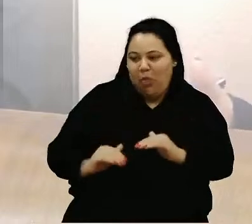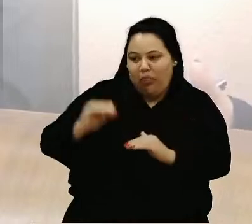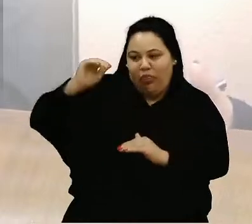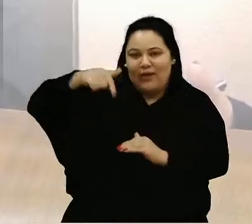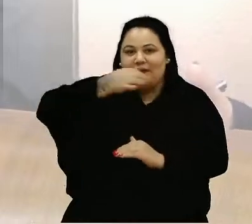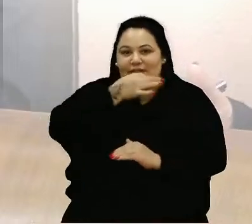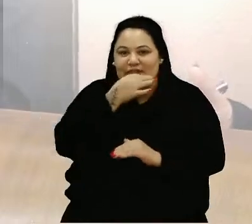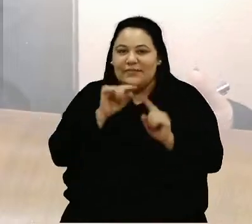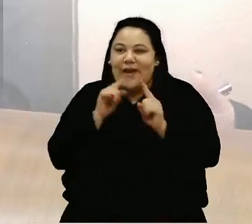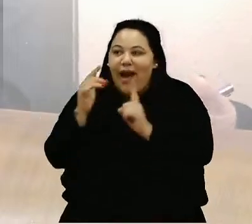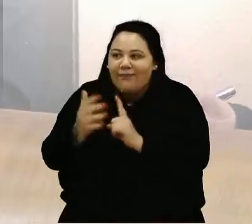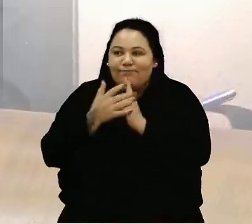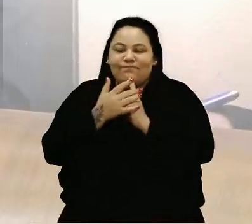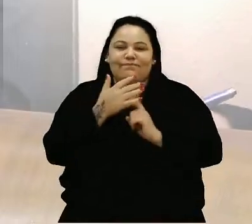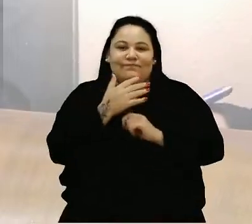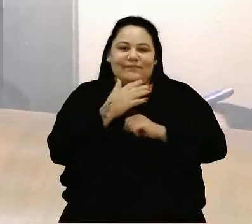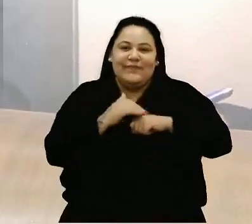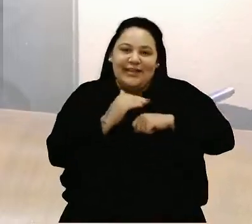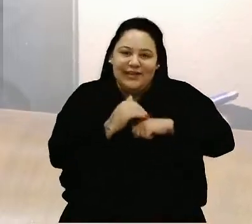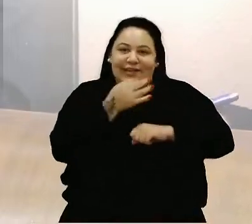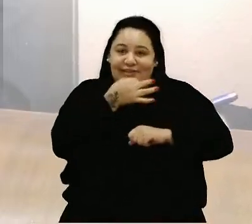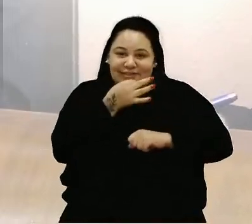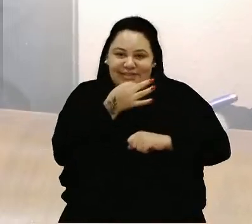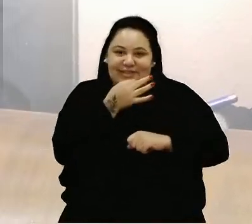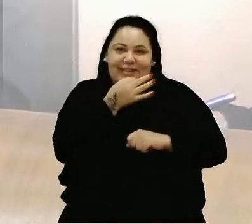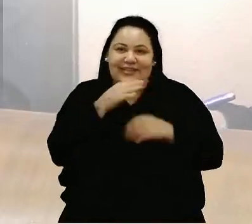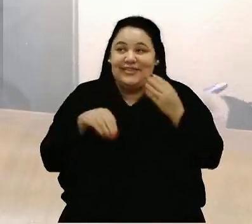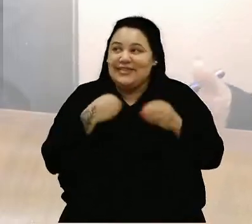se sente também com essa